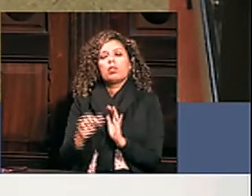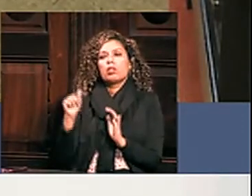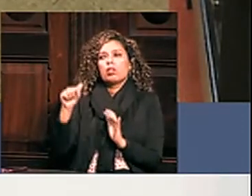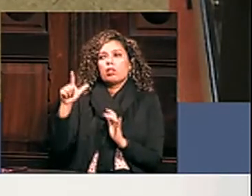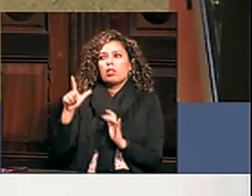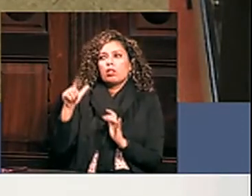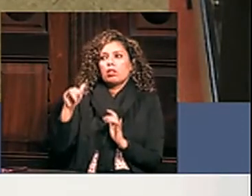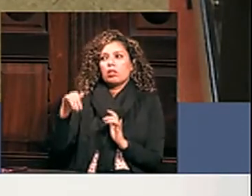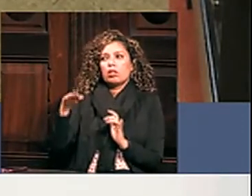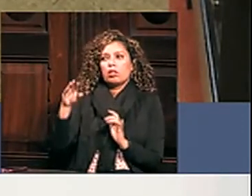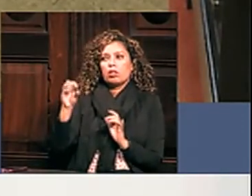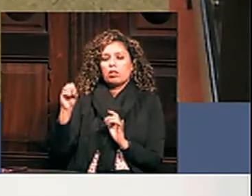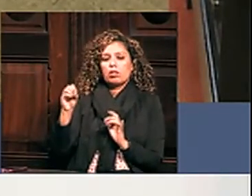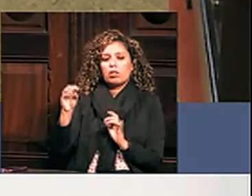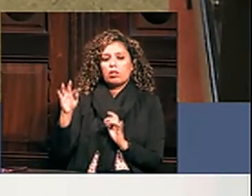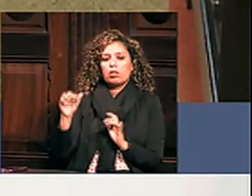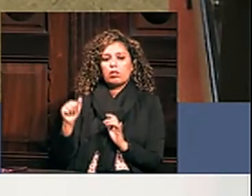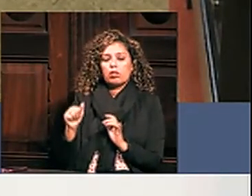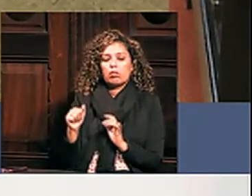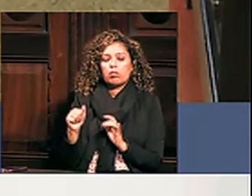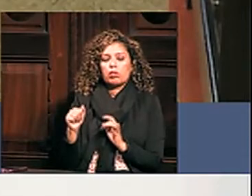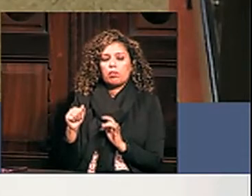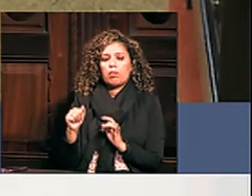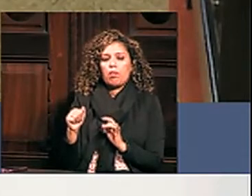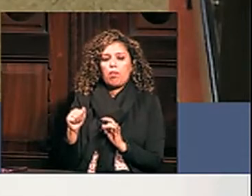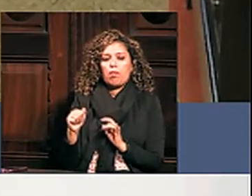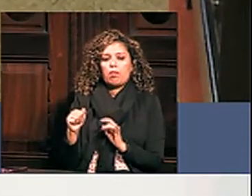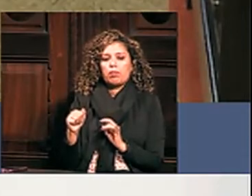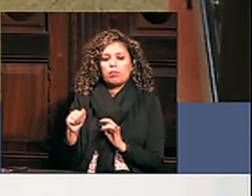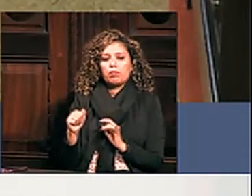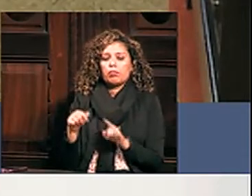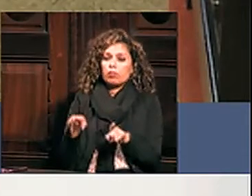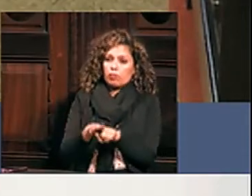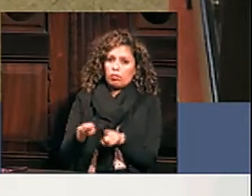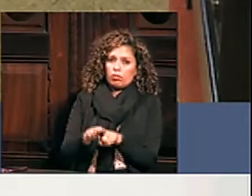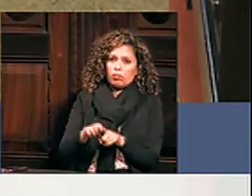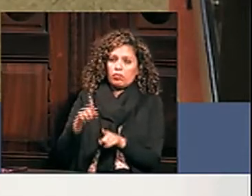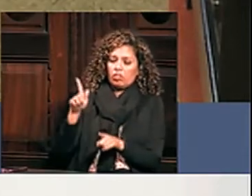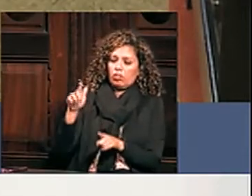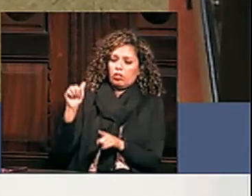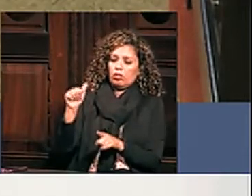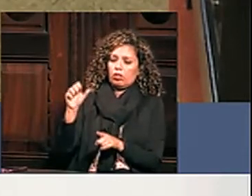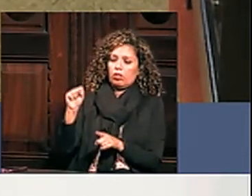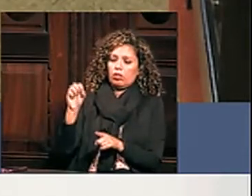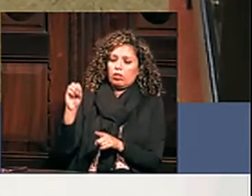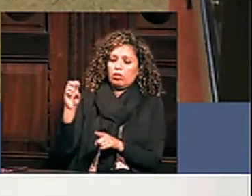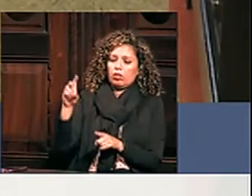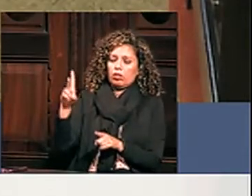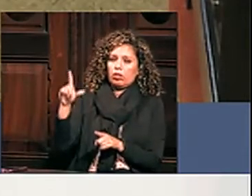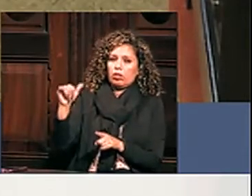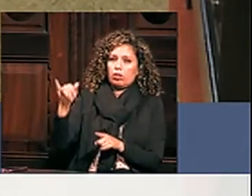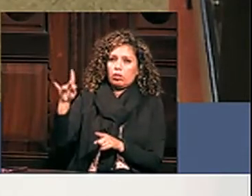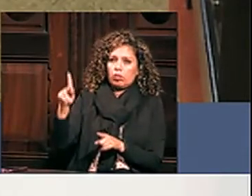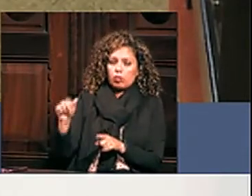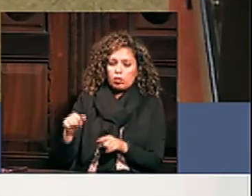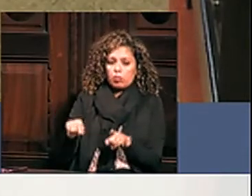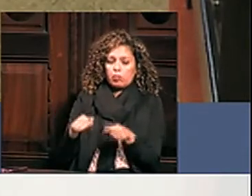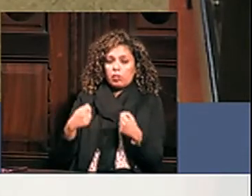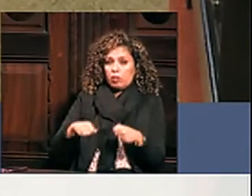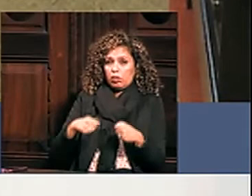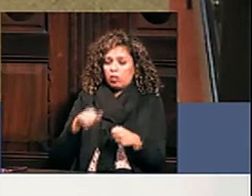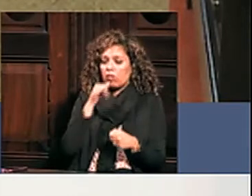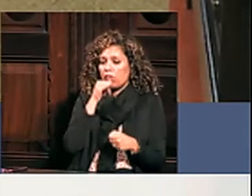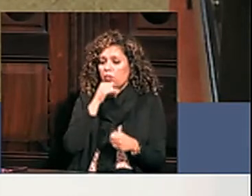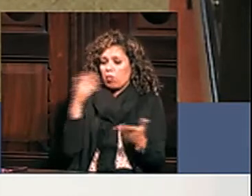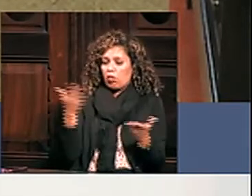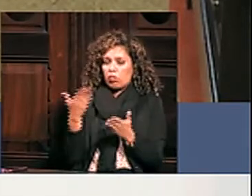alíquota da gasolina. Gasolina, dependendo do posto que o senhor vai agora,